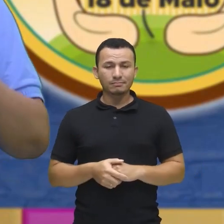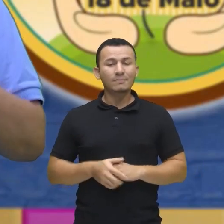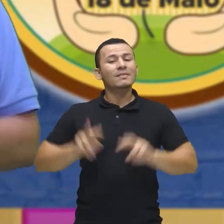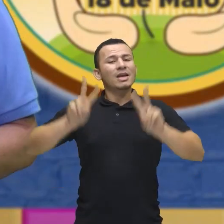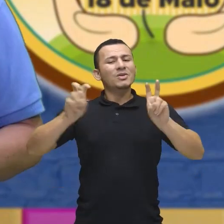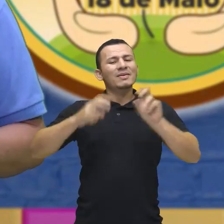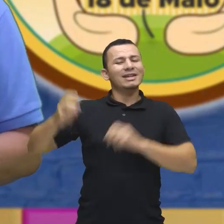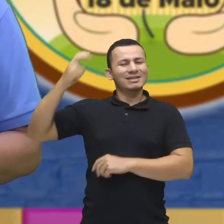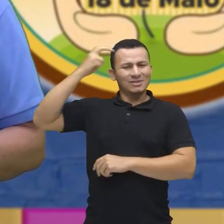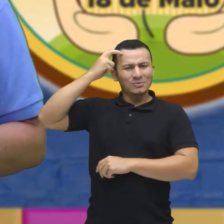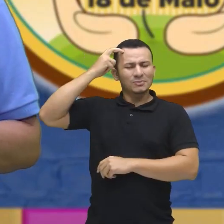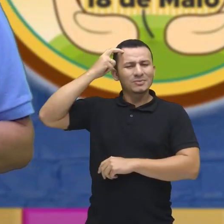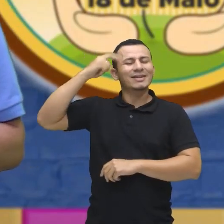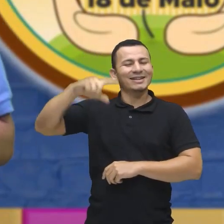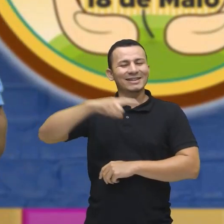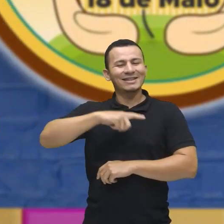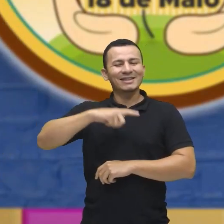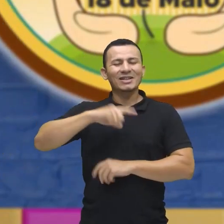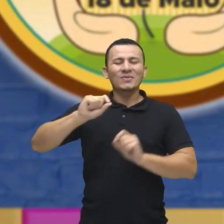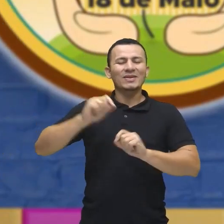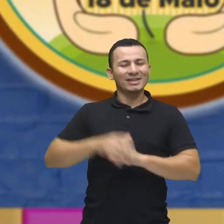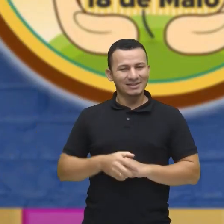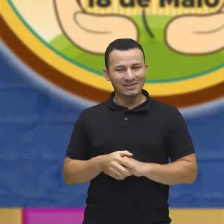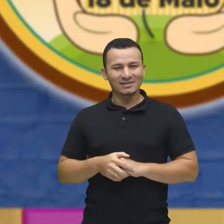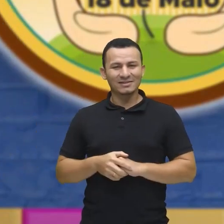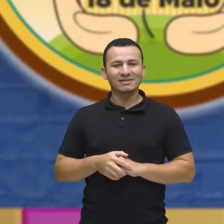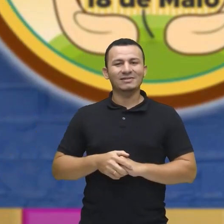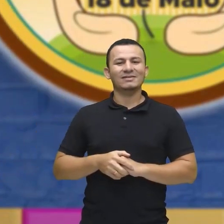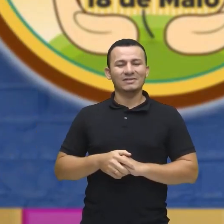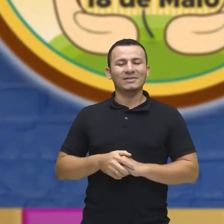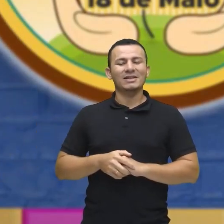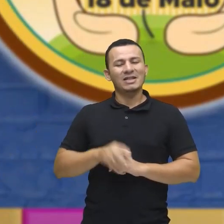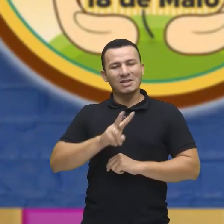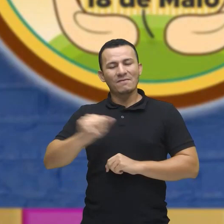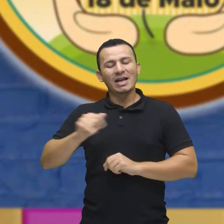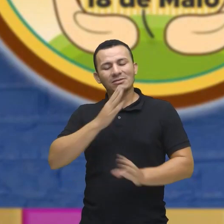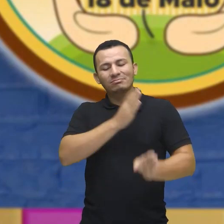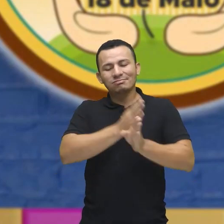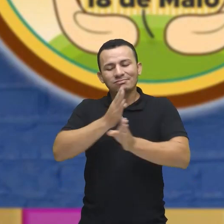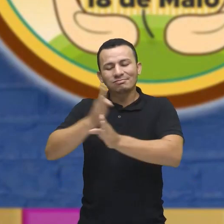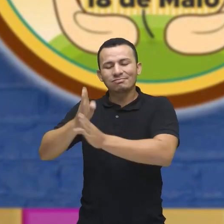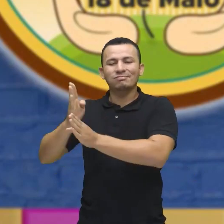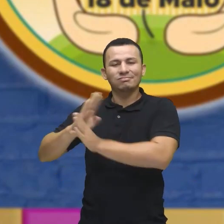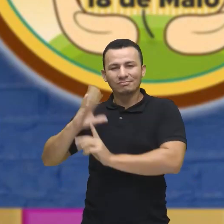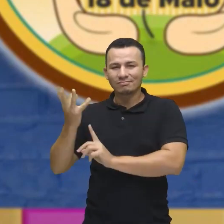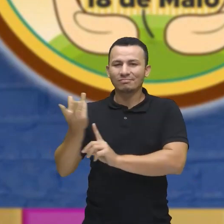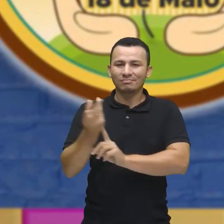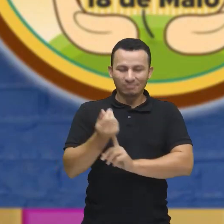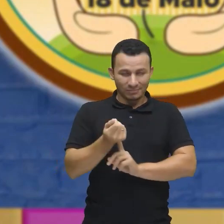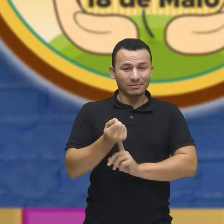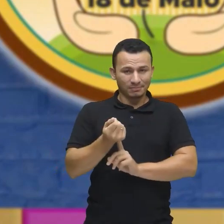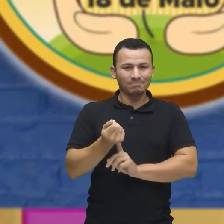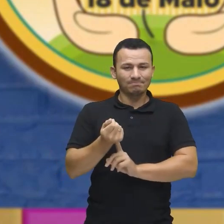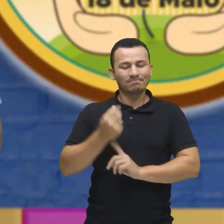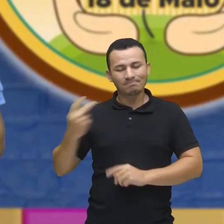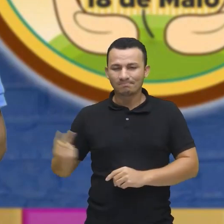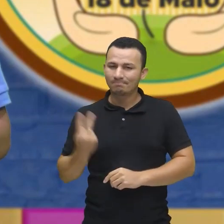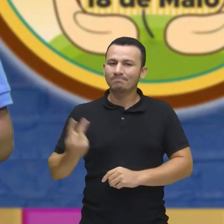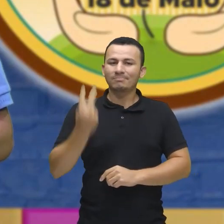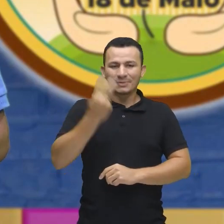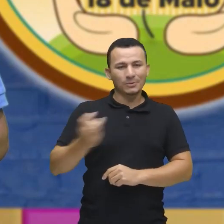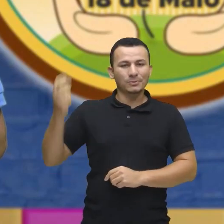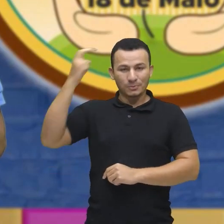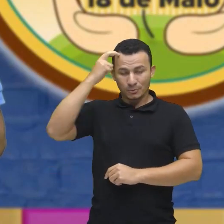cultural é que vai nos levar à nossa manifestação, tá? Essa valorização da